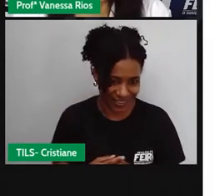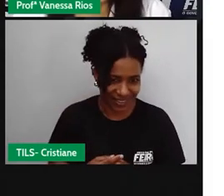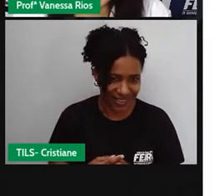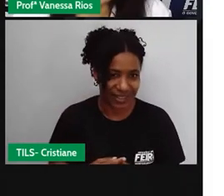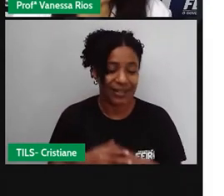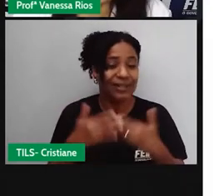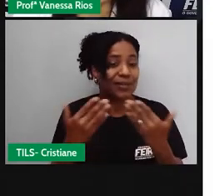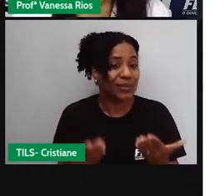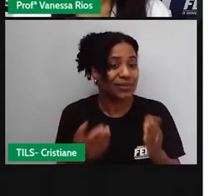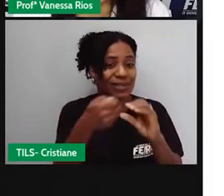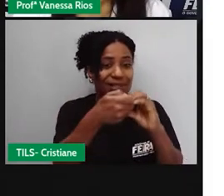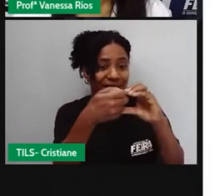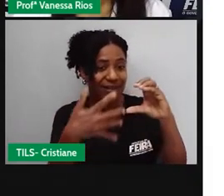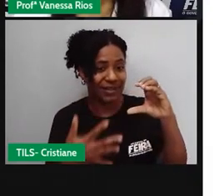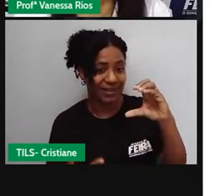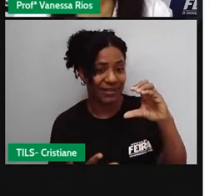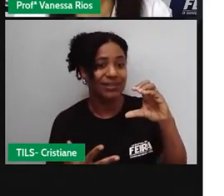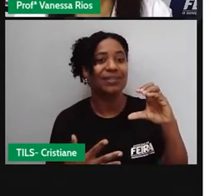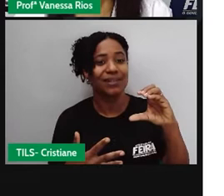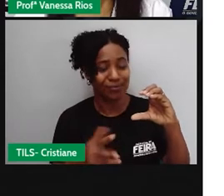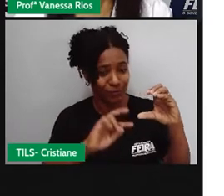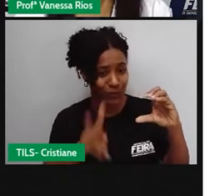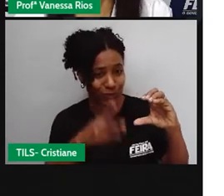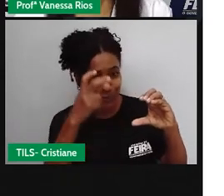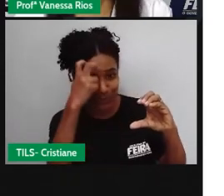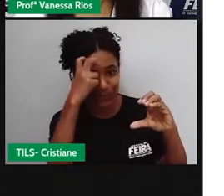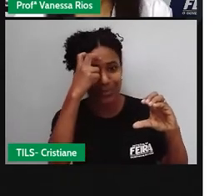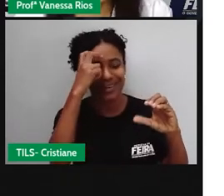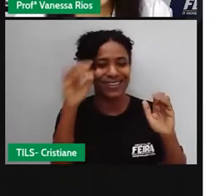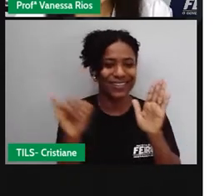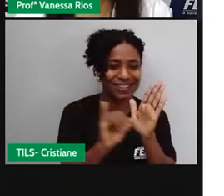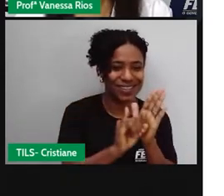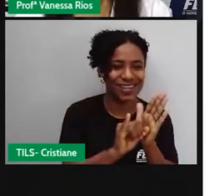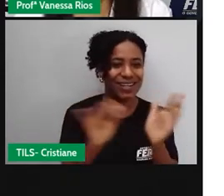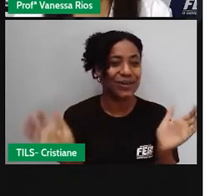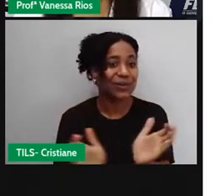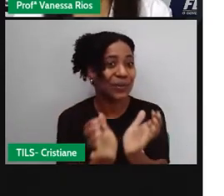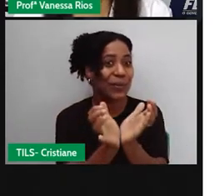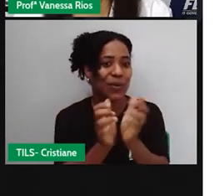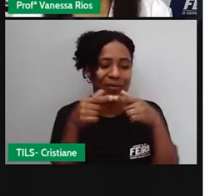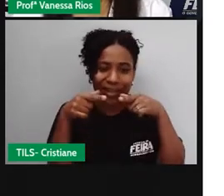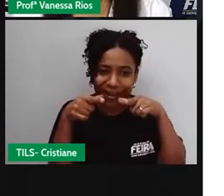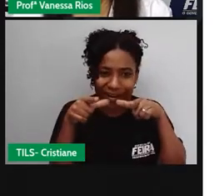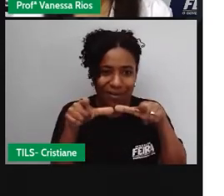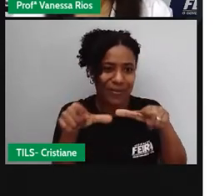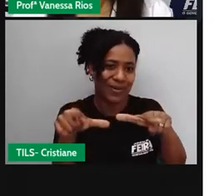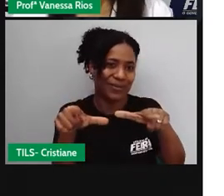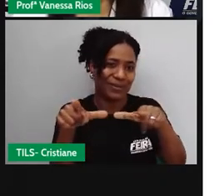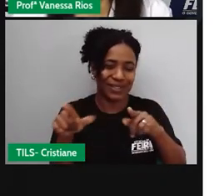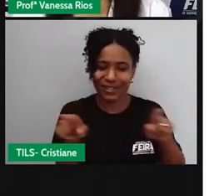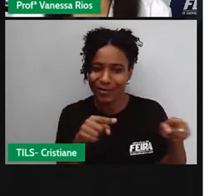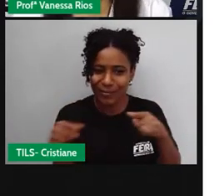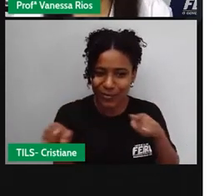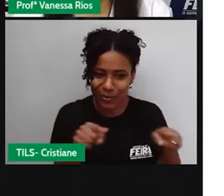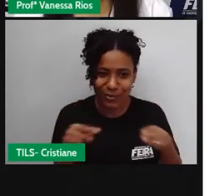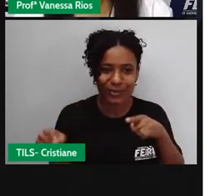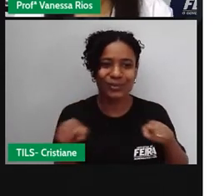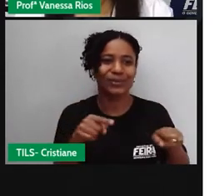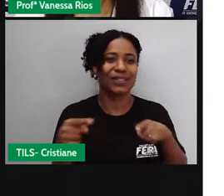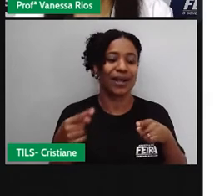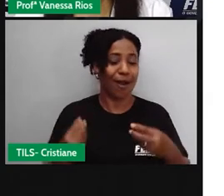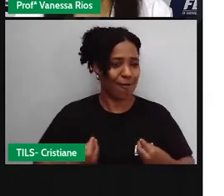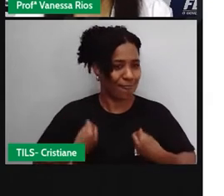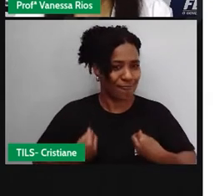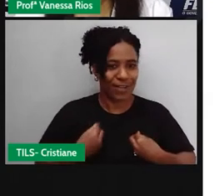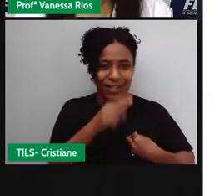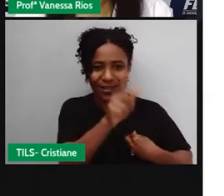dos aspectos culturais da nossa região, da linguagem, das músicas, da forma de